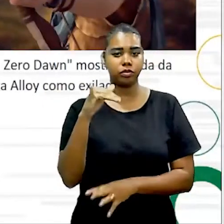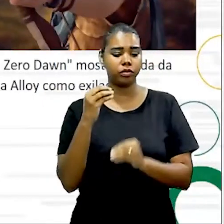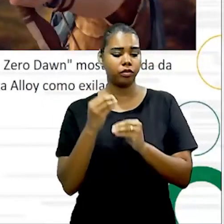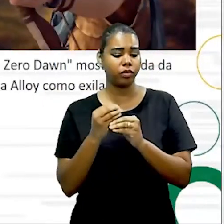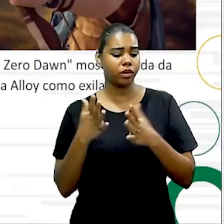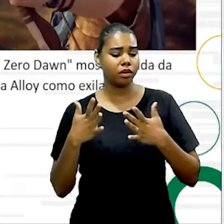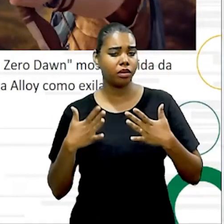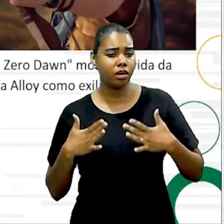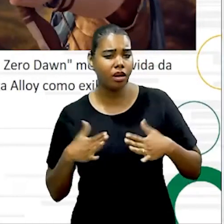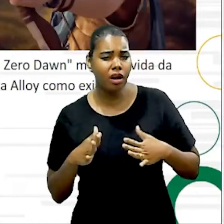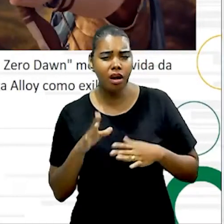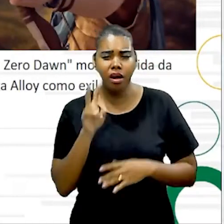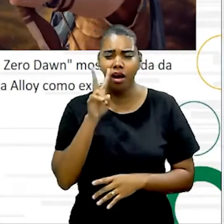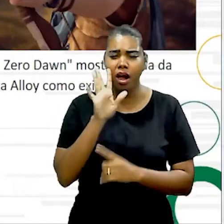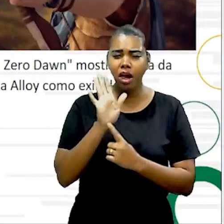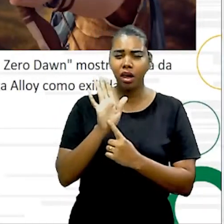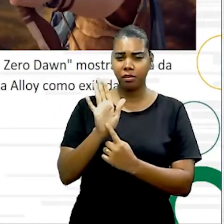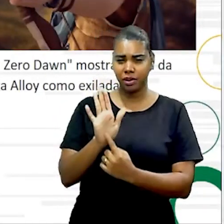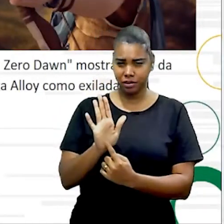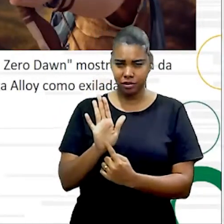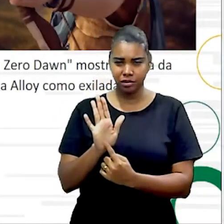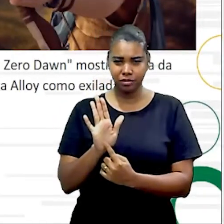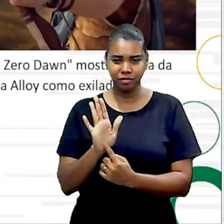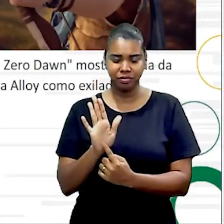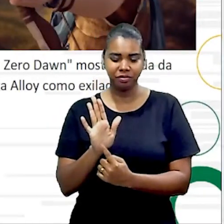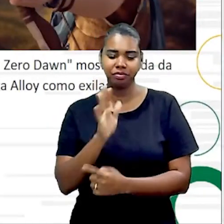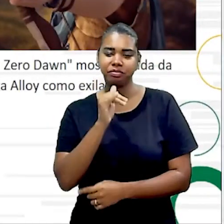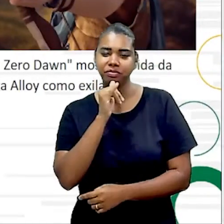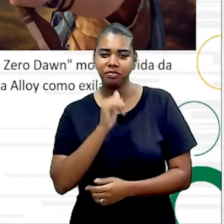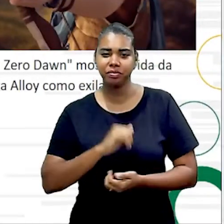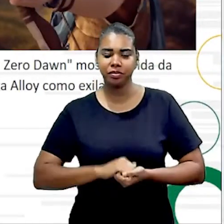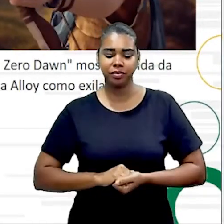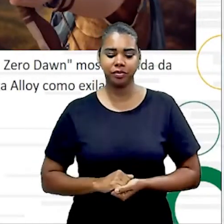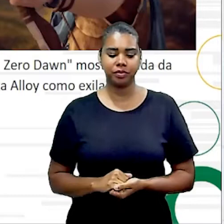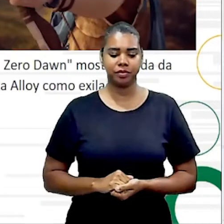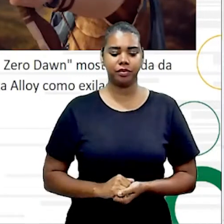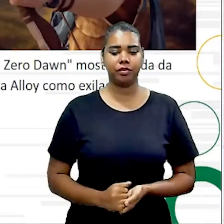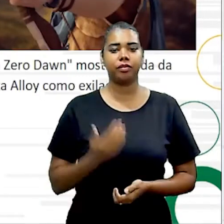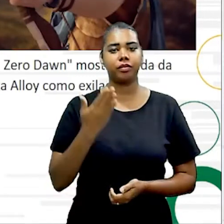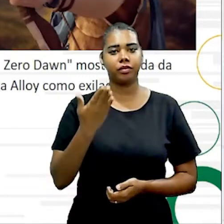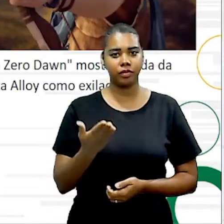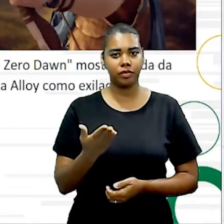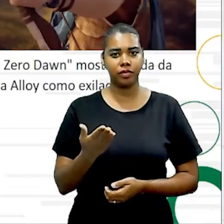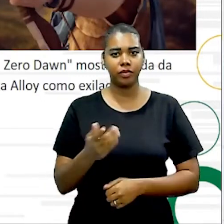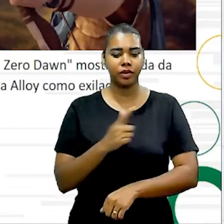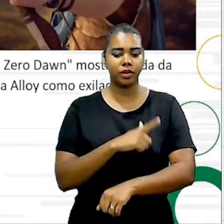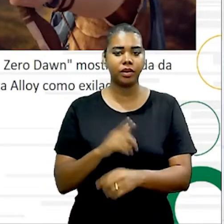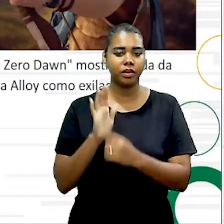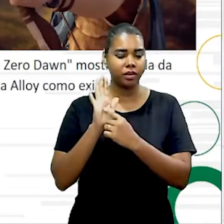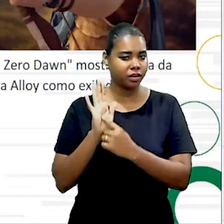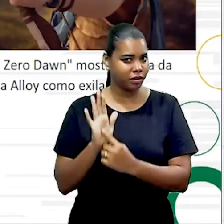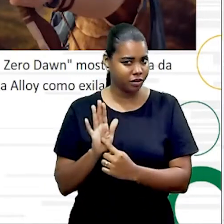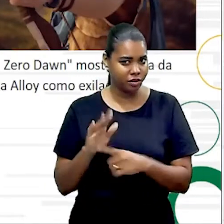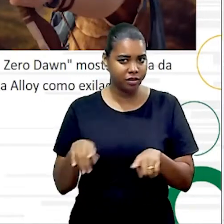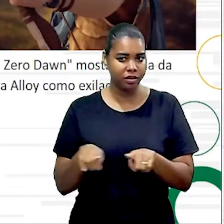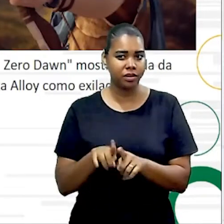calmo, só precisa apresentar o comum dele. Por exemplo, você começa o Skyrim,